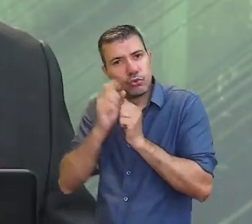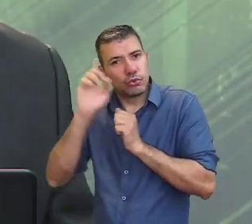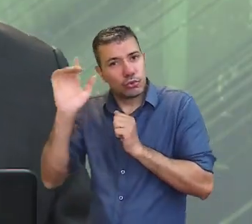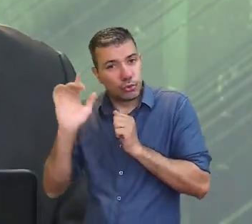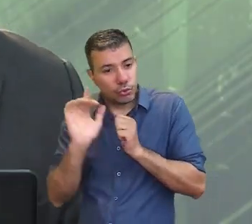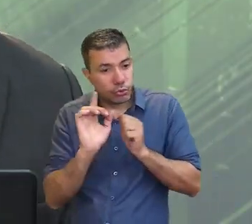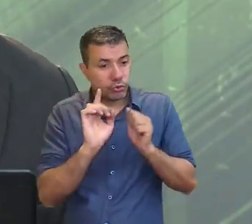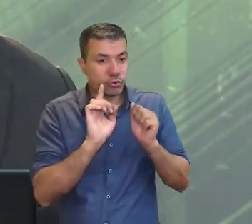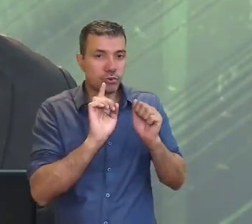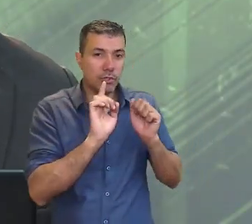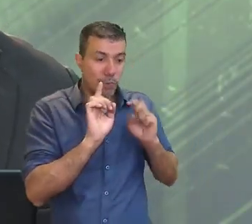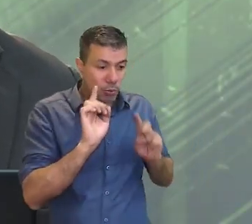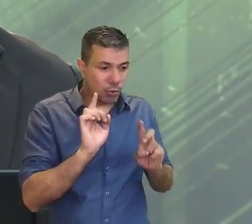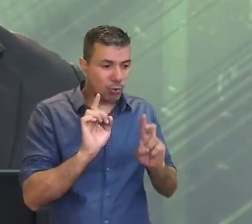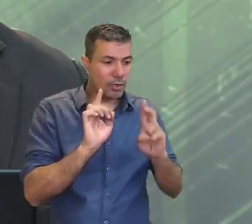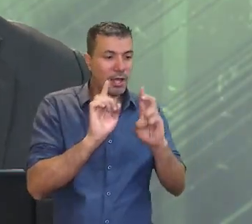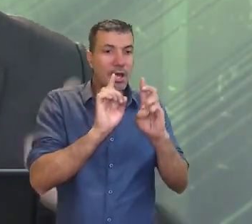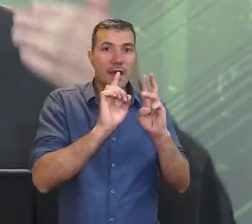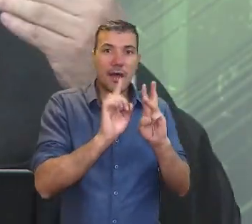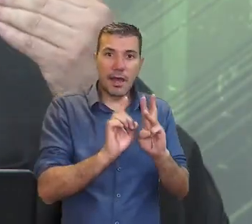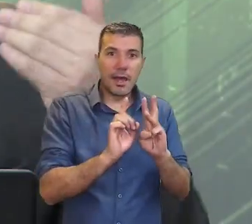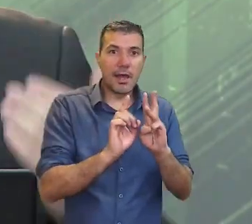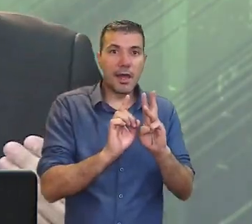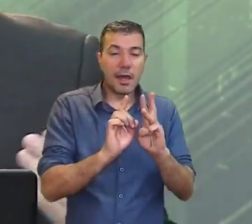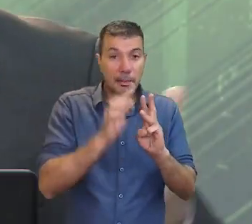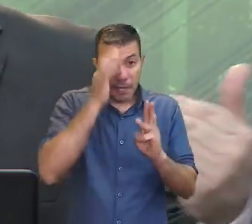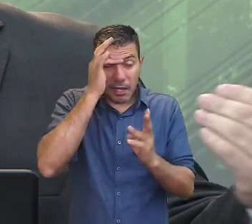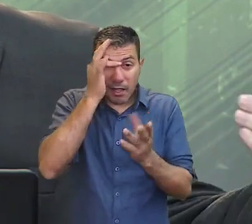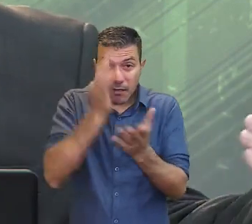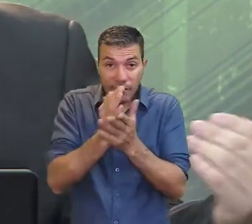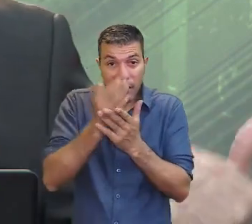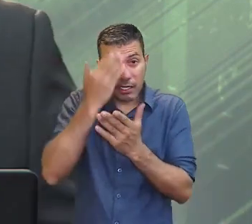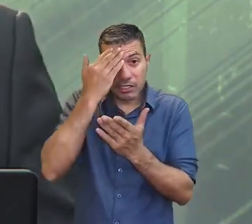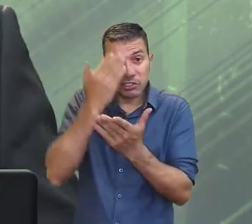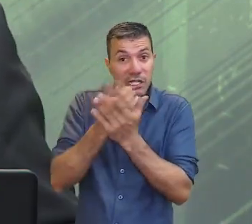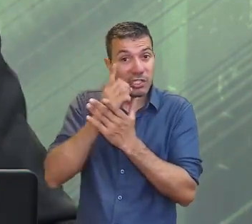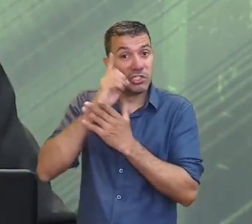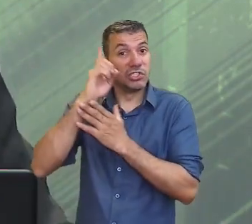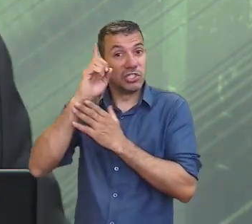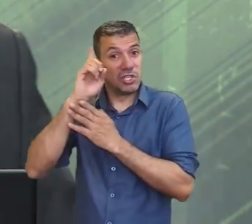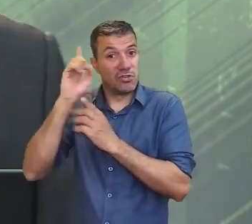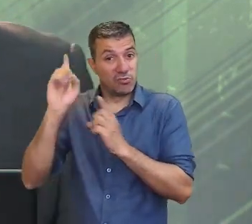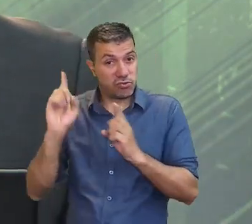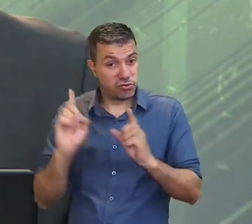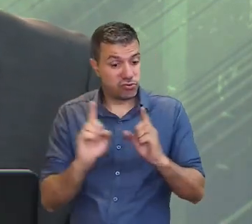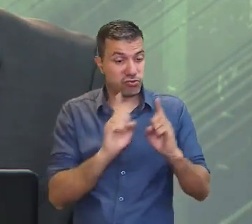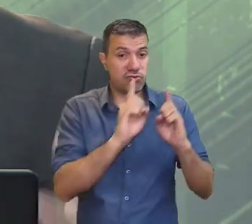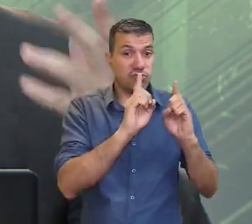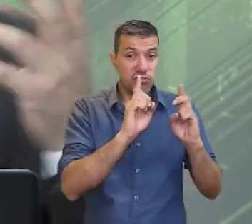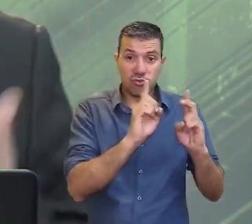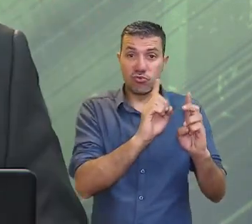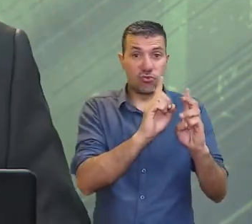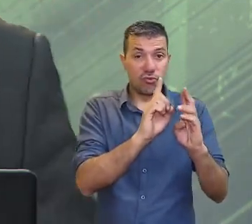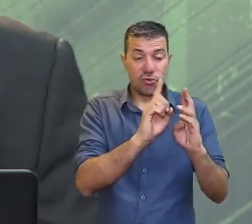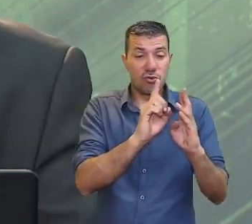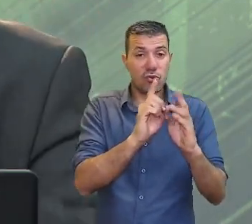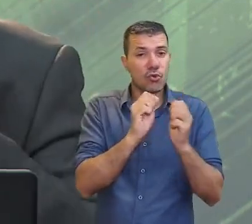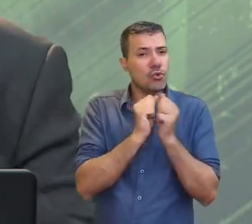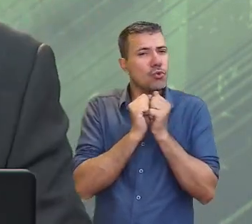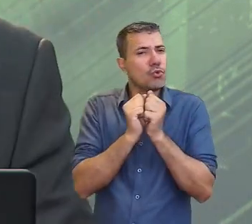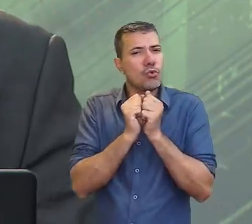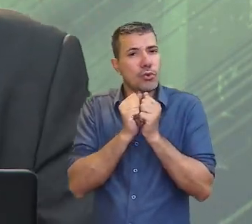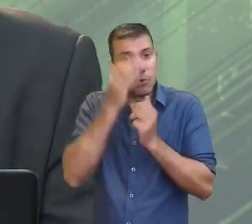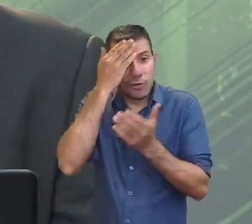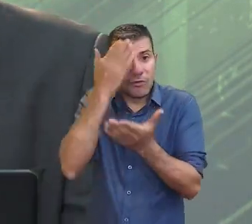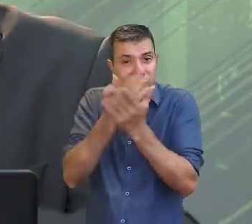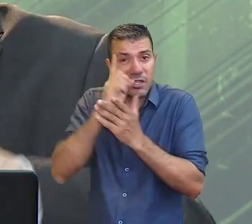você não precisa olhar para o teto, você precisa, pela fé, acreditar que do seu lado está Jesus. Então clame a esse Deus,